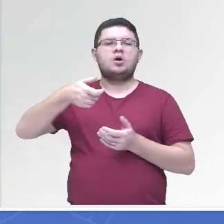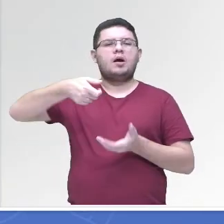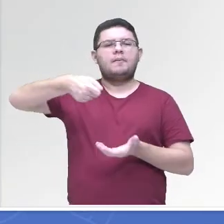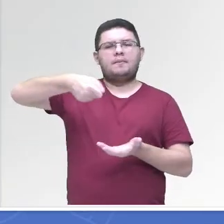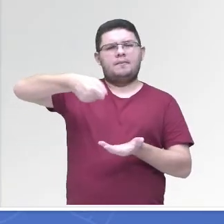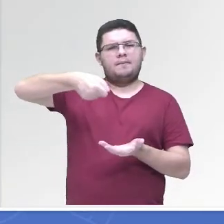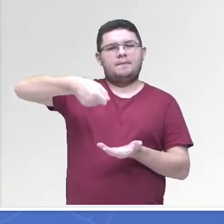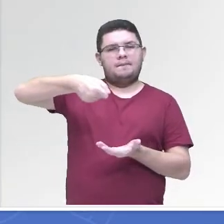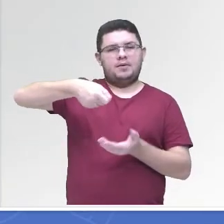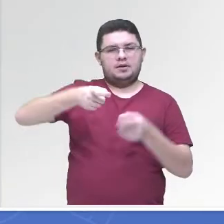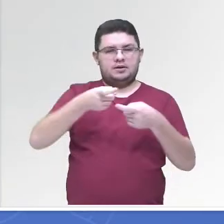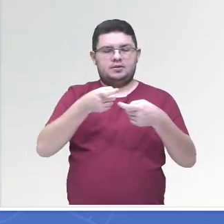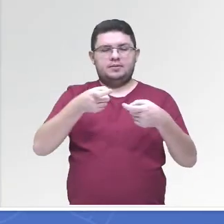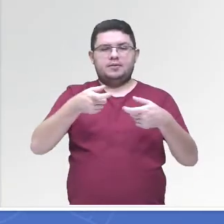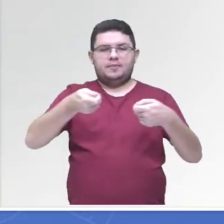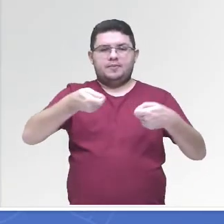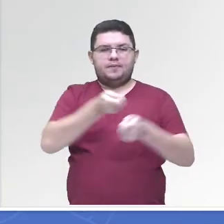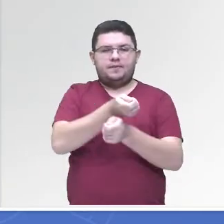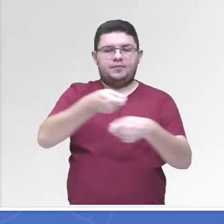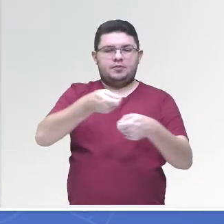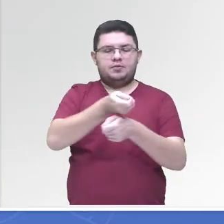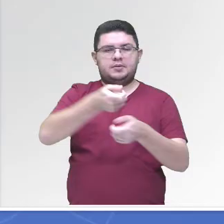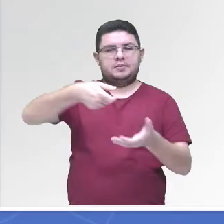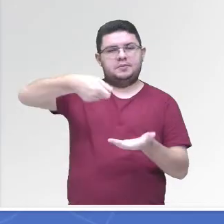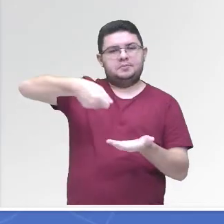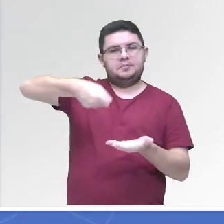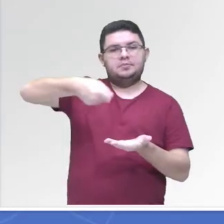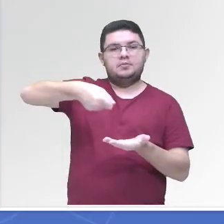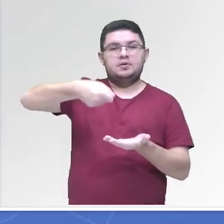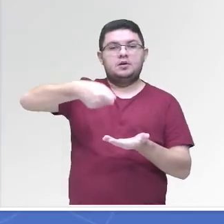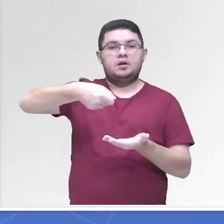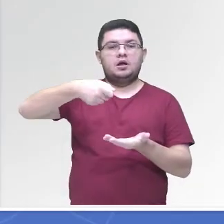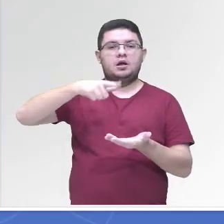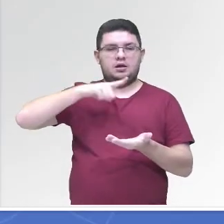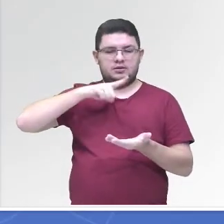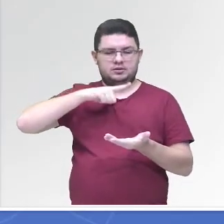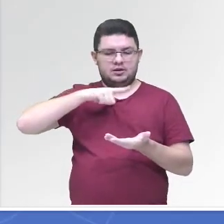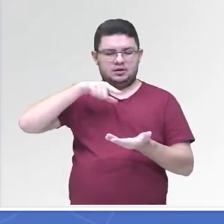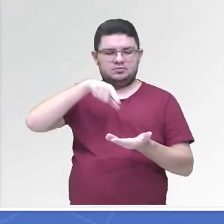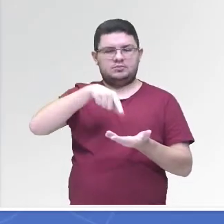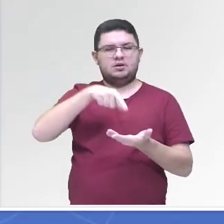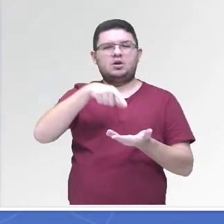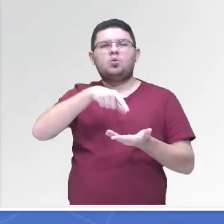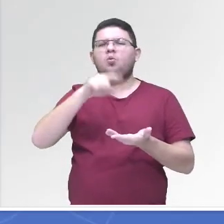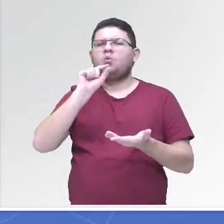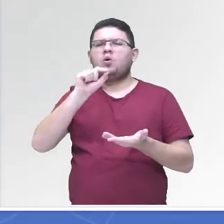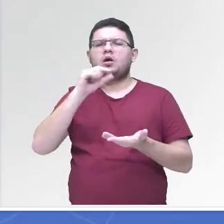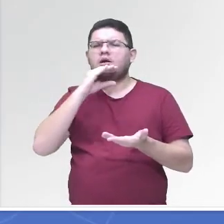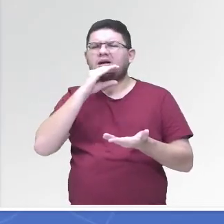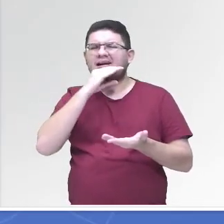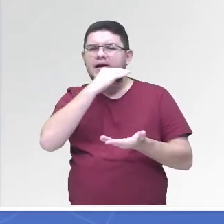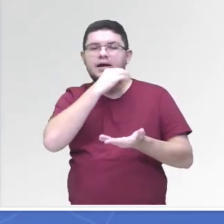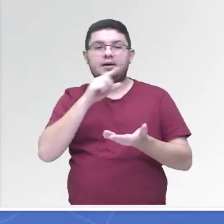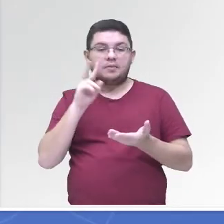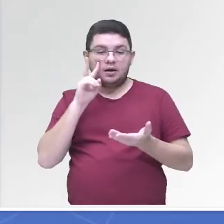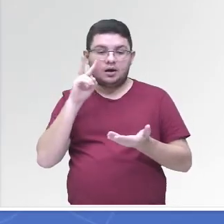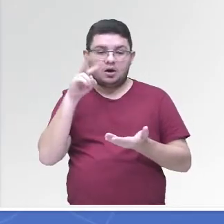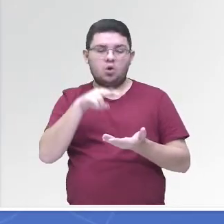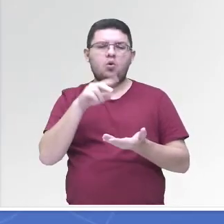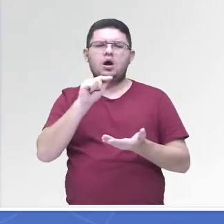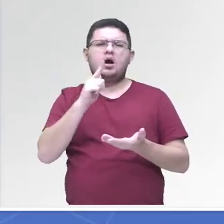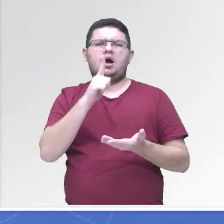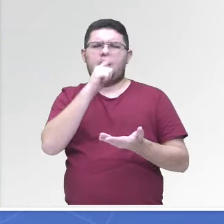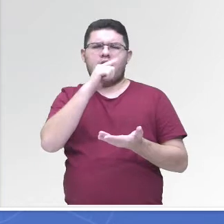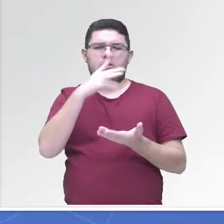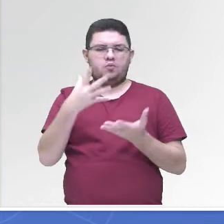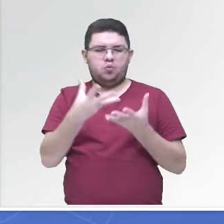panela é retirada, aquelas gotículas de água presentes ali é o processo de condensação, é quando o gás passou para o